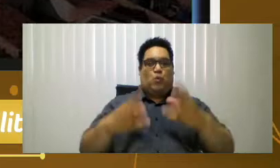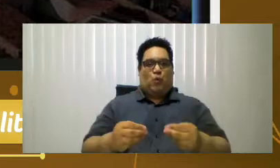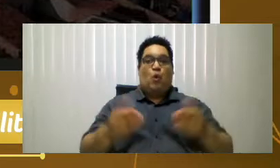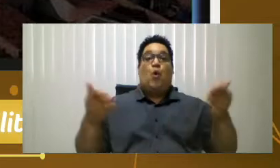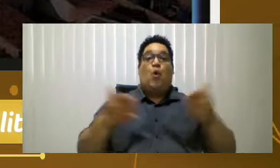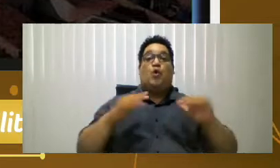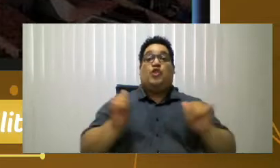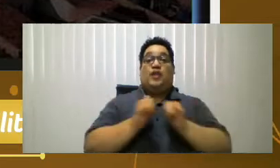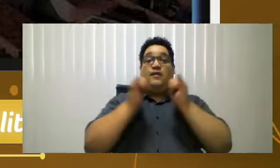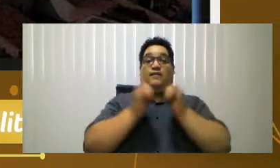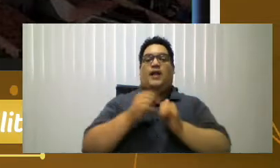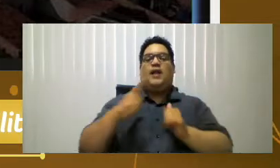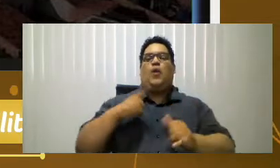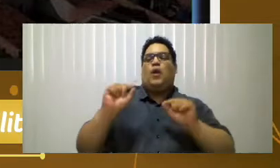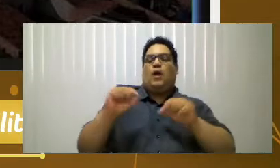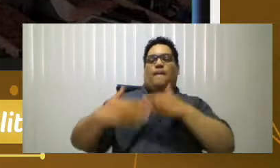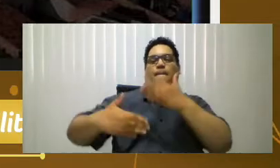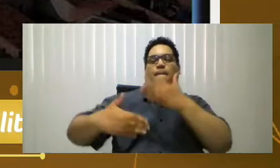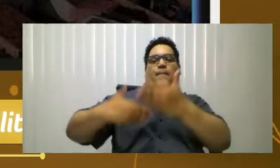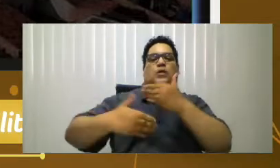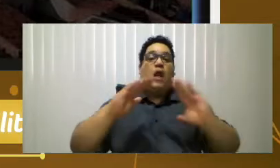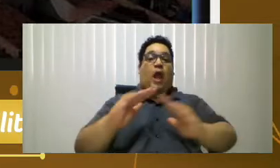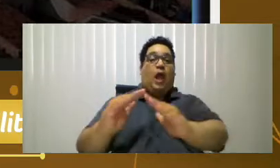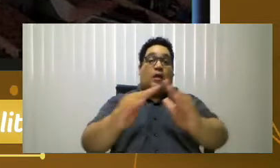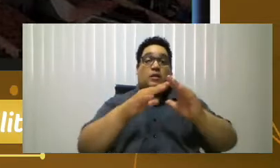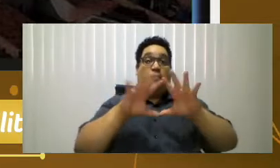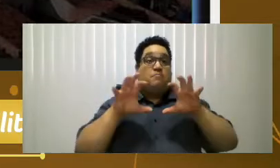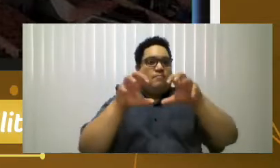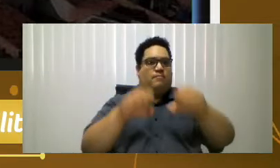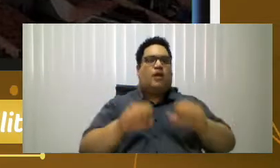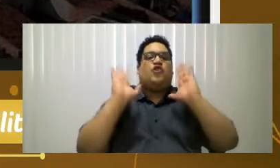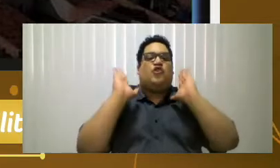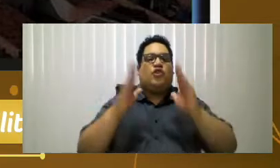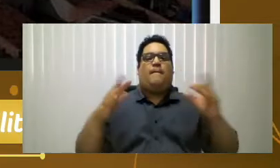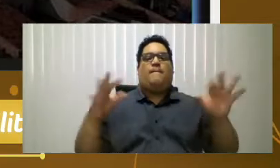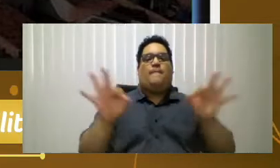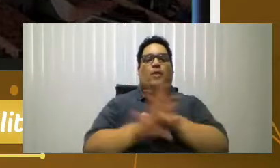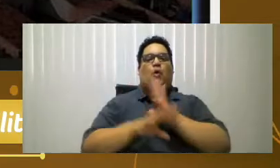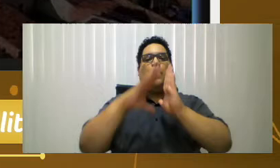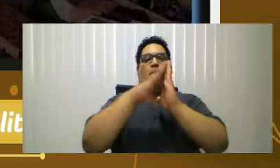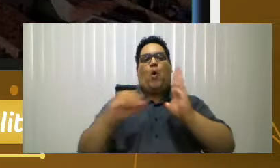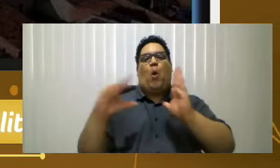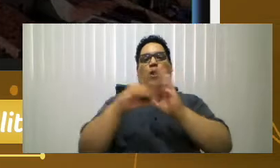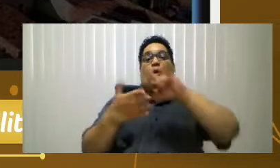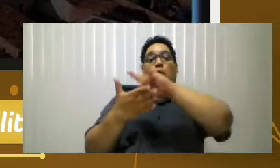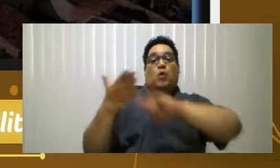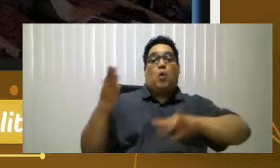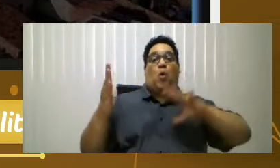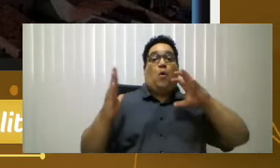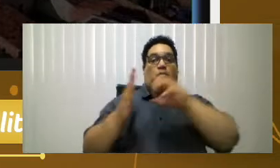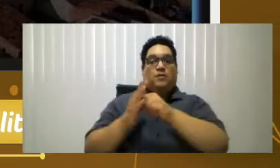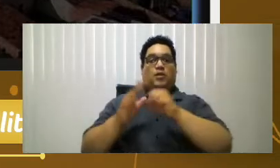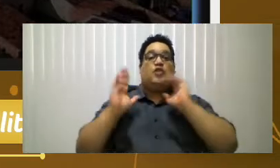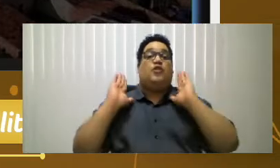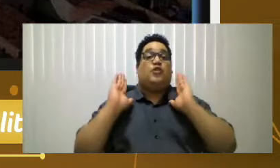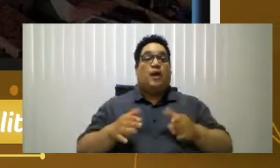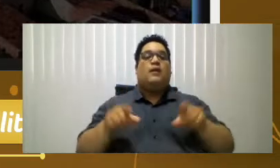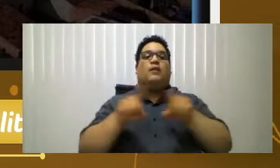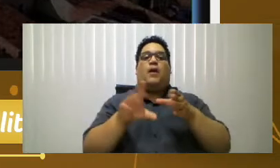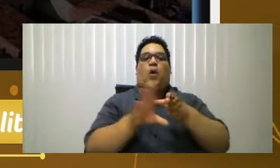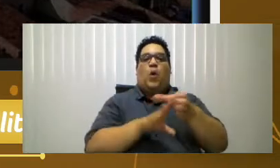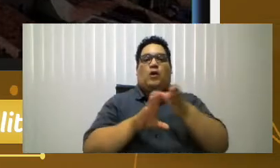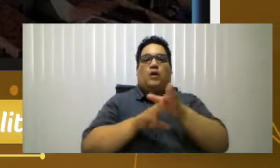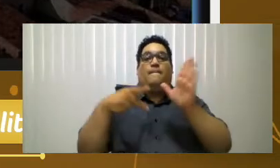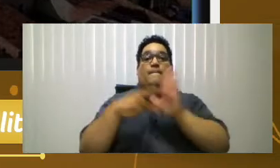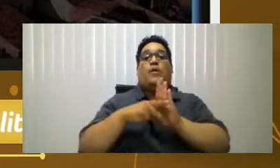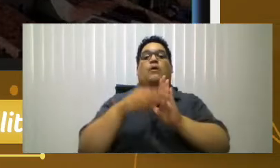o processo de ocupações irregulares totalmente modelado, documentado, inclusive com instruções